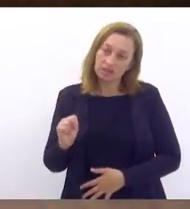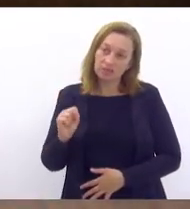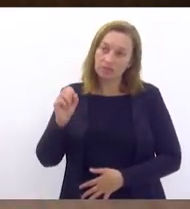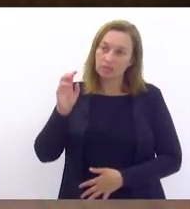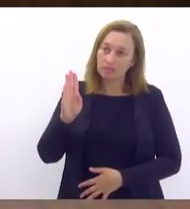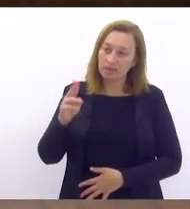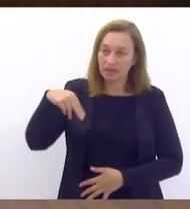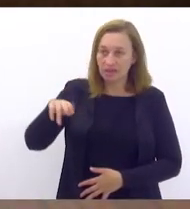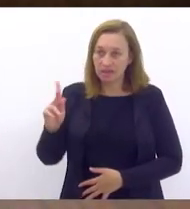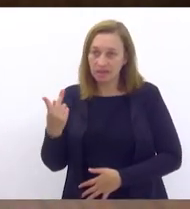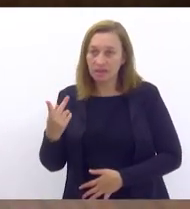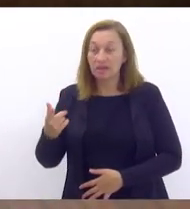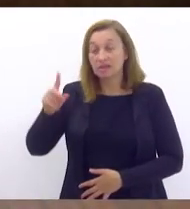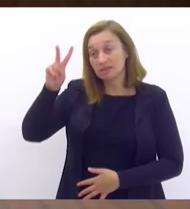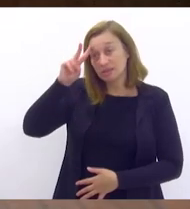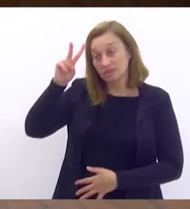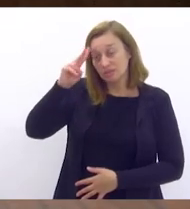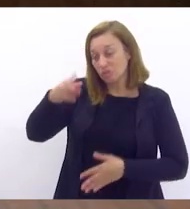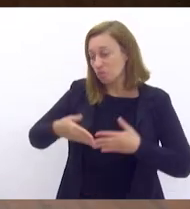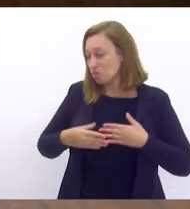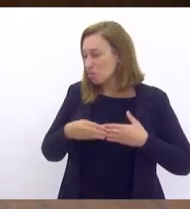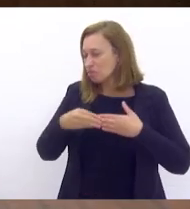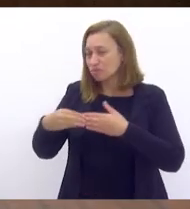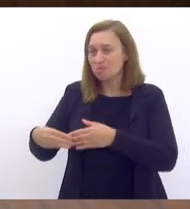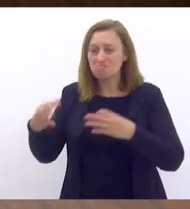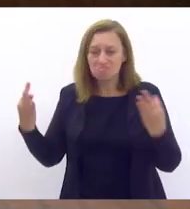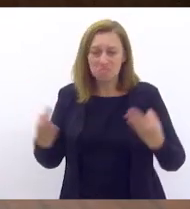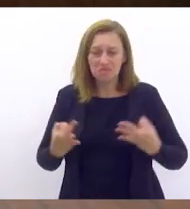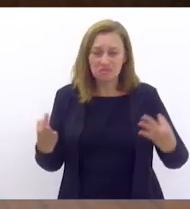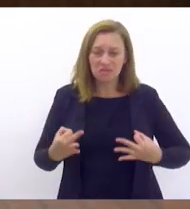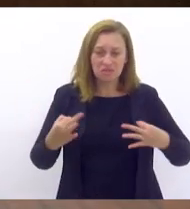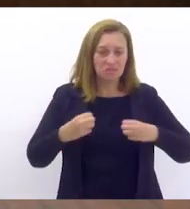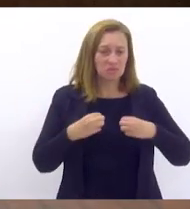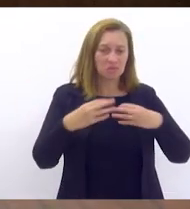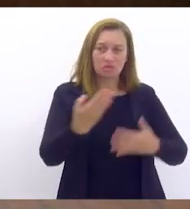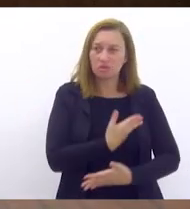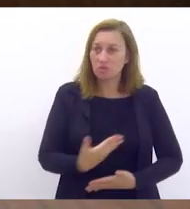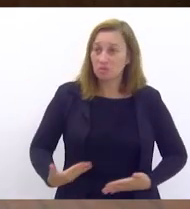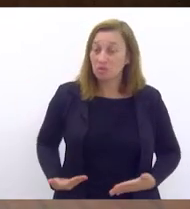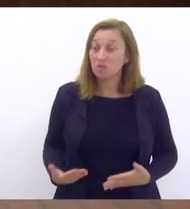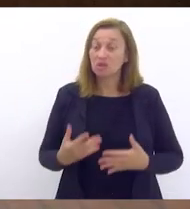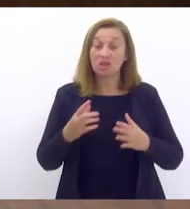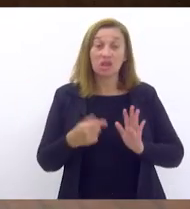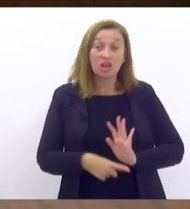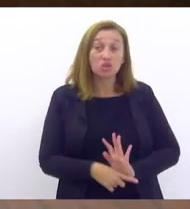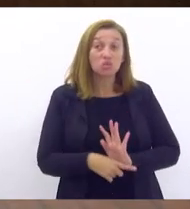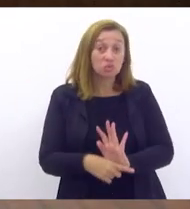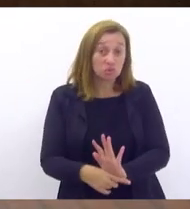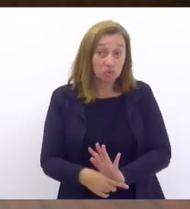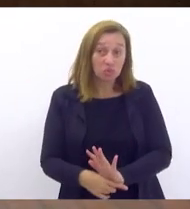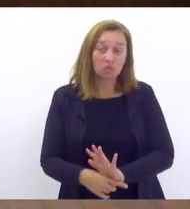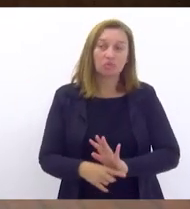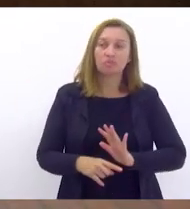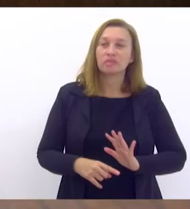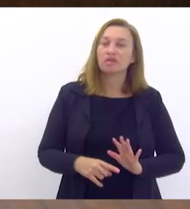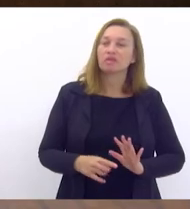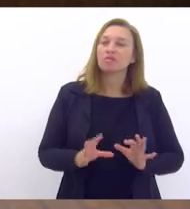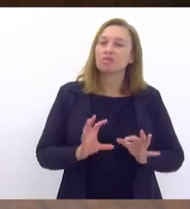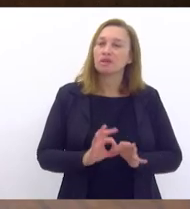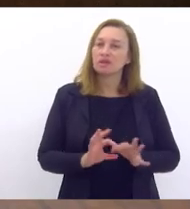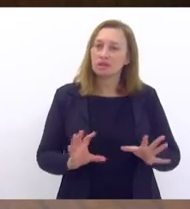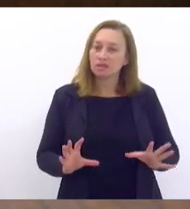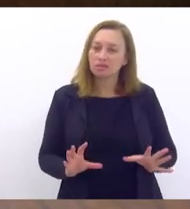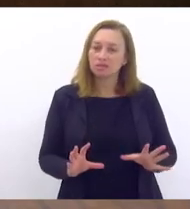na terça-feira conduziu brilhantemente uma audiência pública aqui, que contribuiu aí para permitir